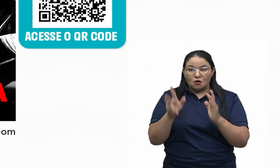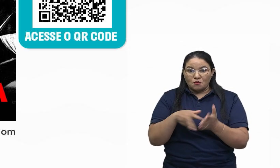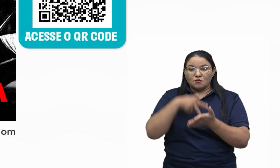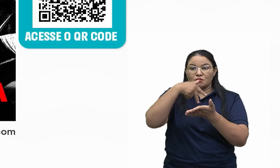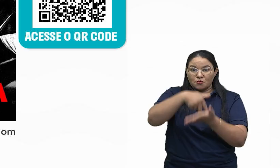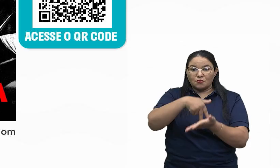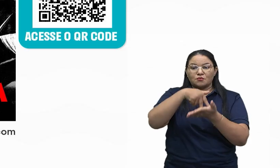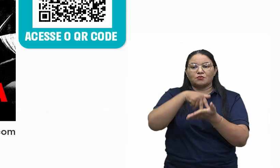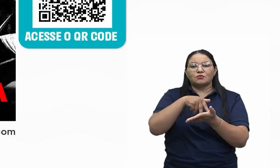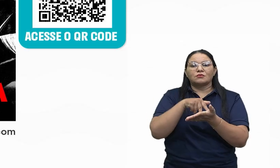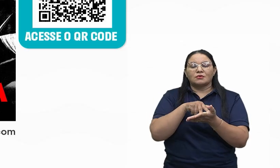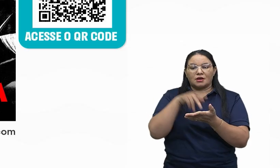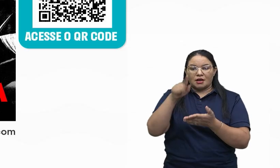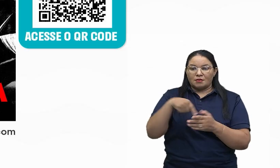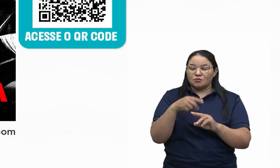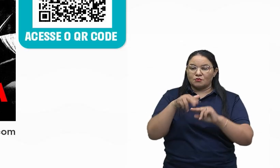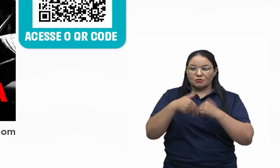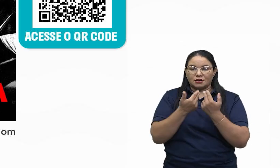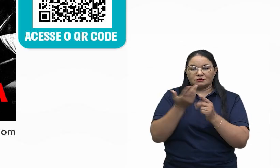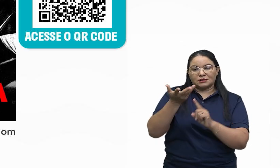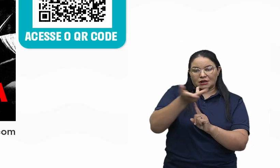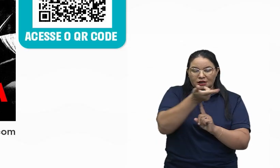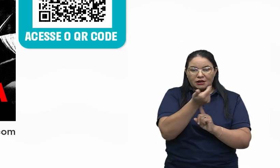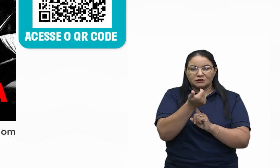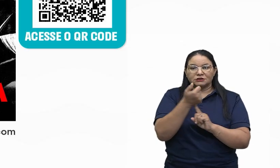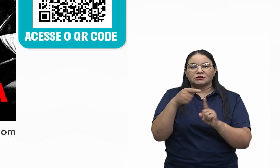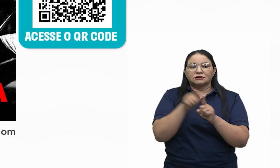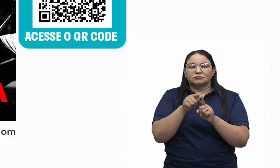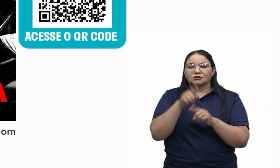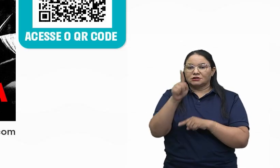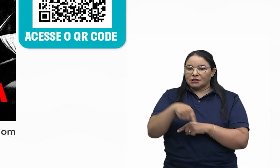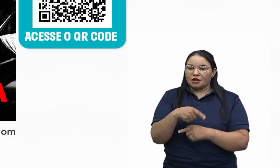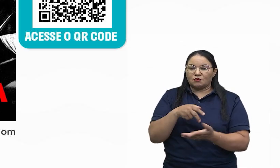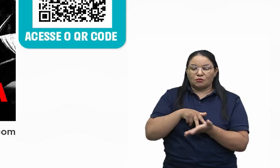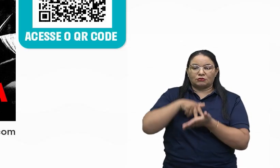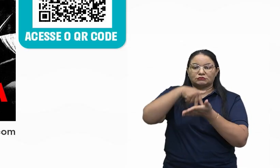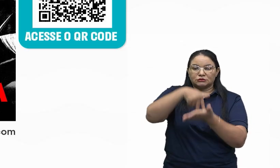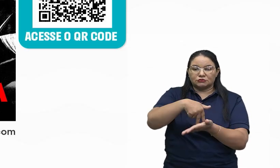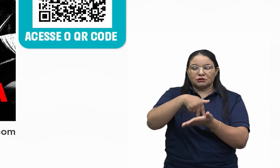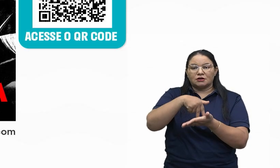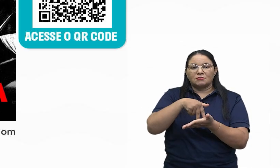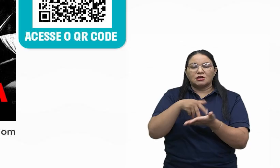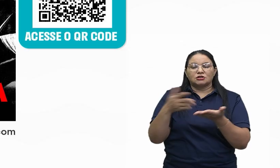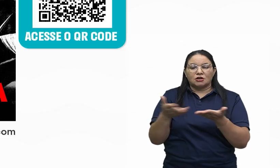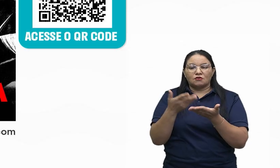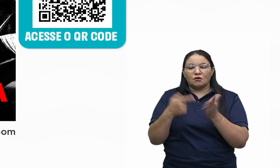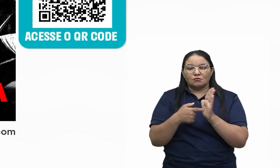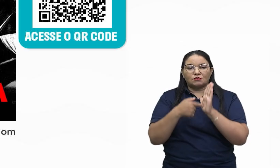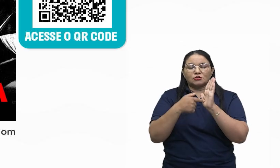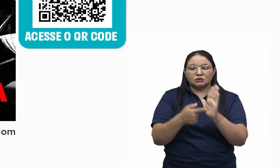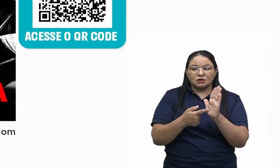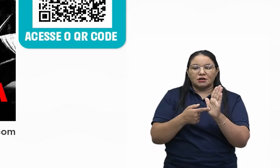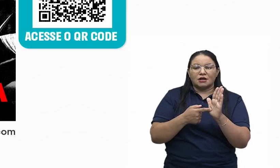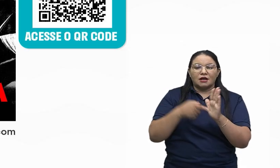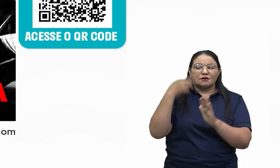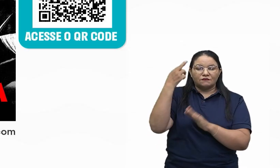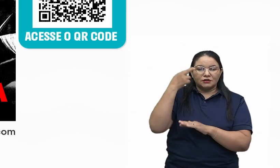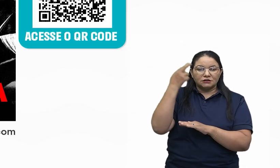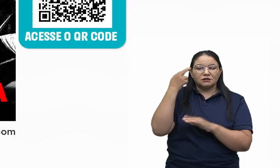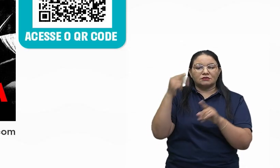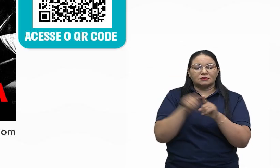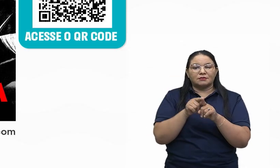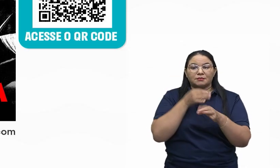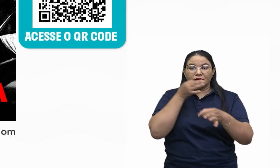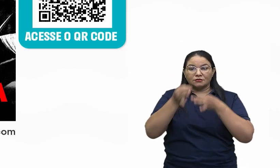posicionar. A arte que ela também traz um posicionamento, ela reflete, ela critica e ela traz